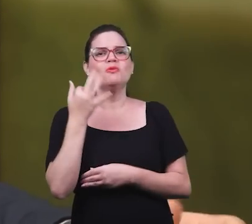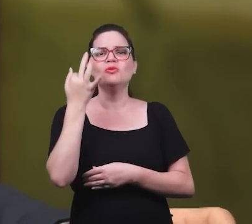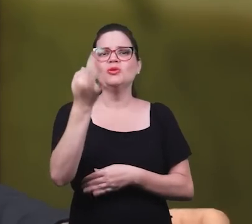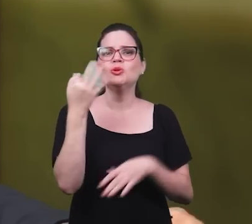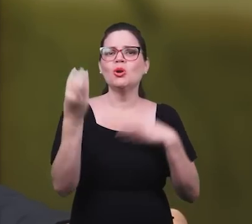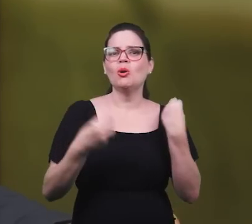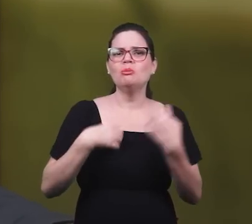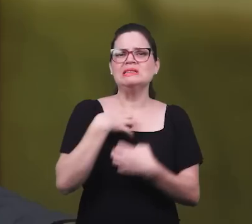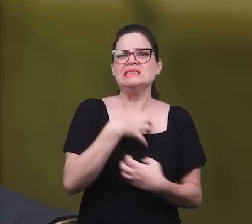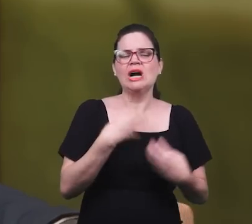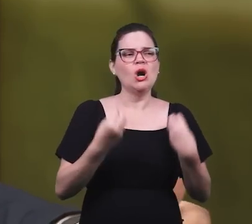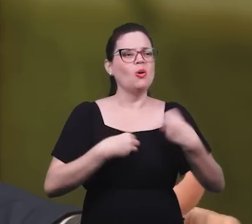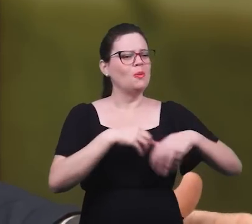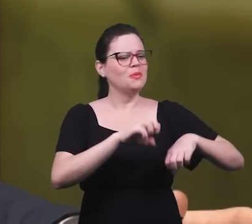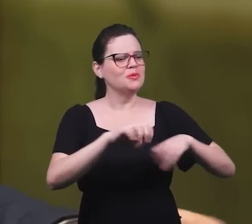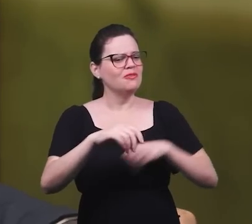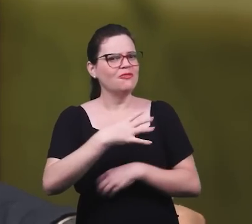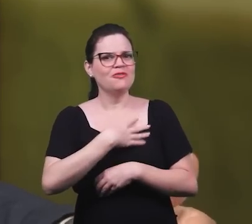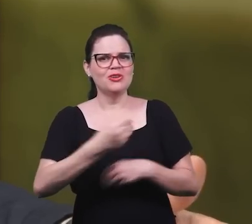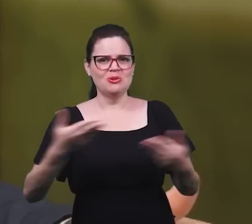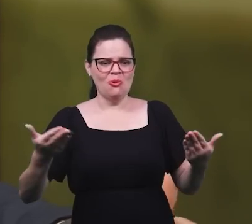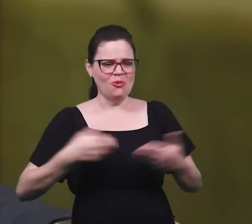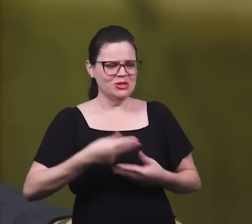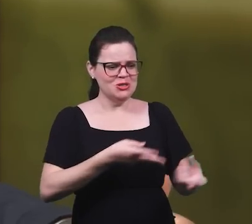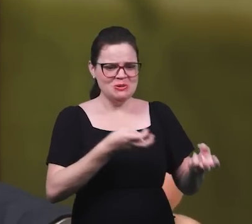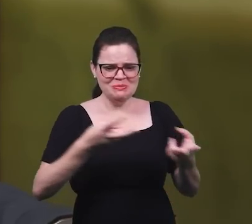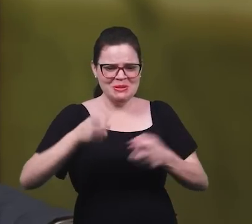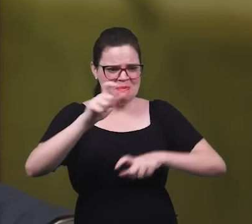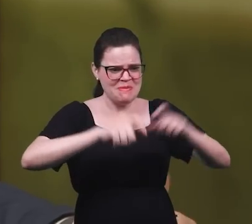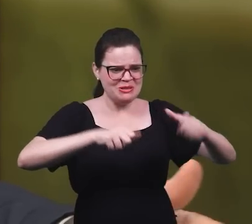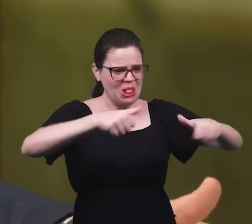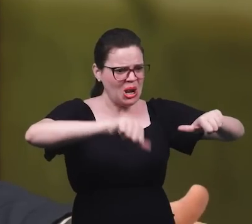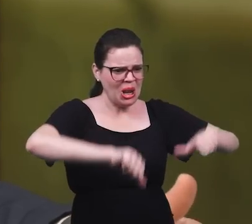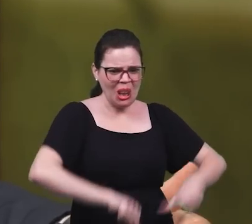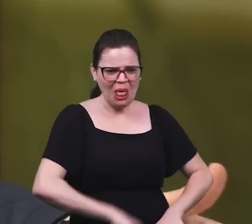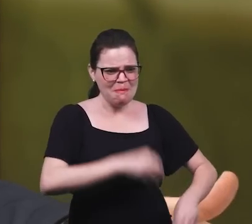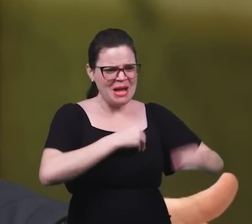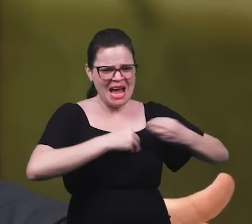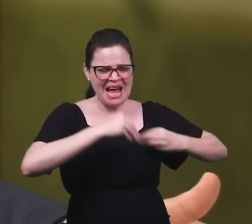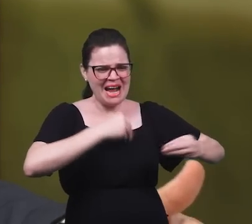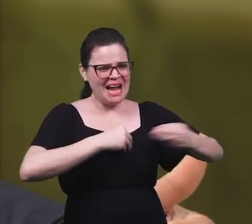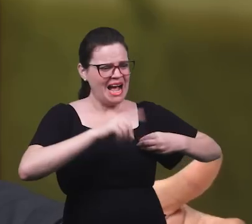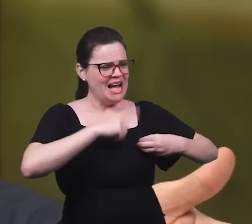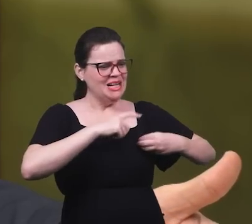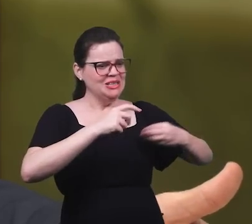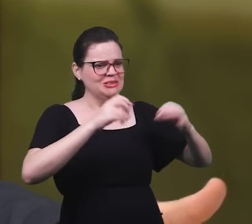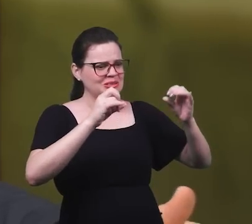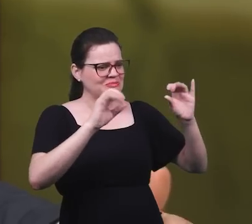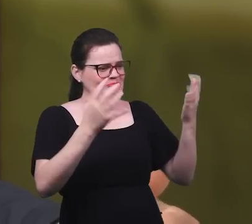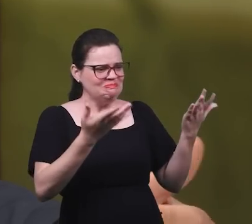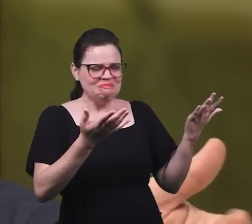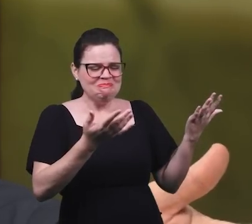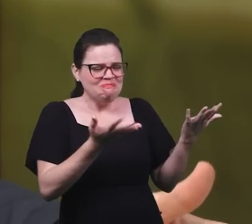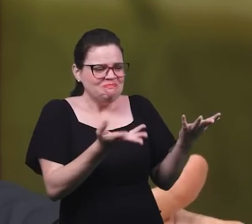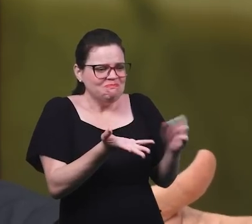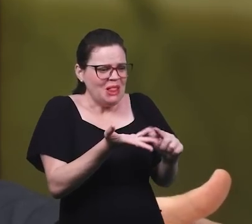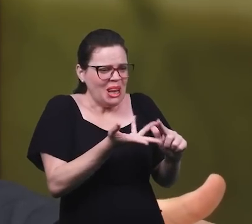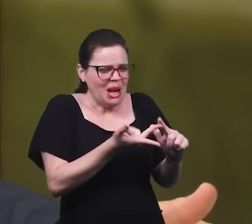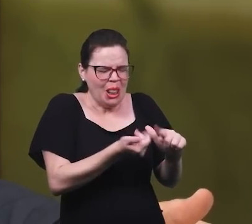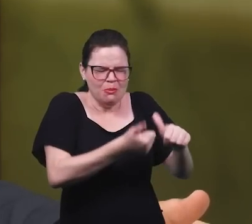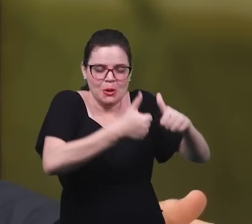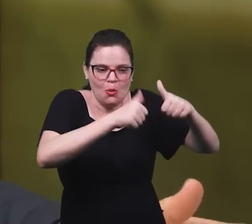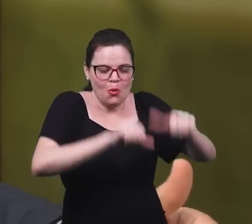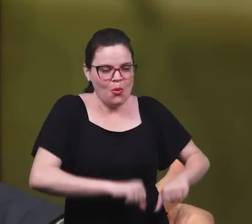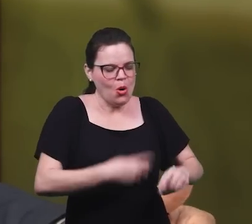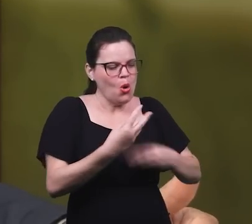nossos filhos? E como é que vai ser criar, educar os filhos nesse mundo tão corrompido de Acabe, dominado por idolatria, imoralidade,